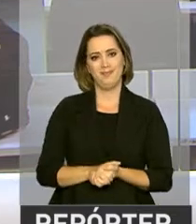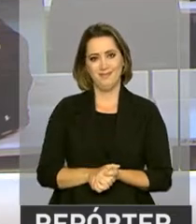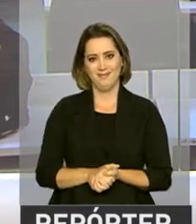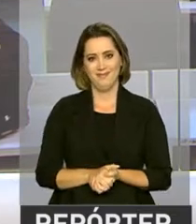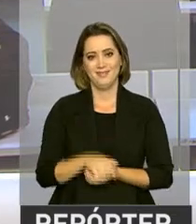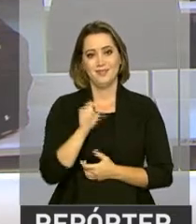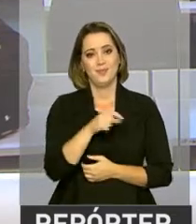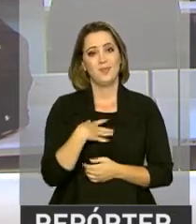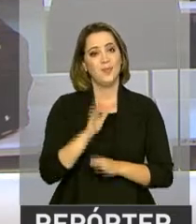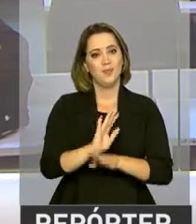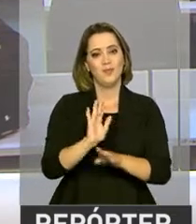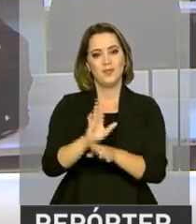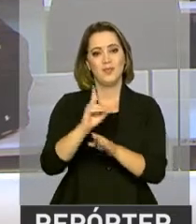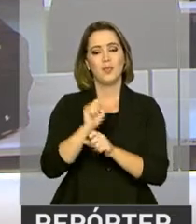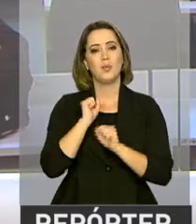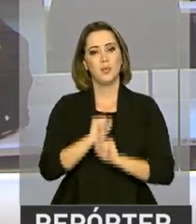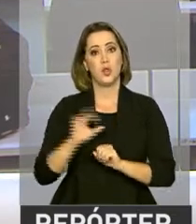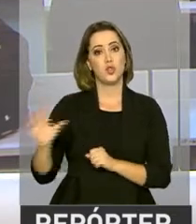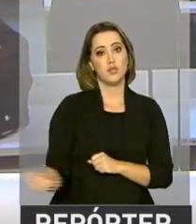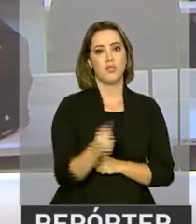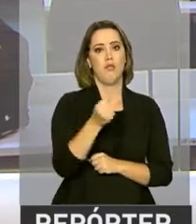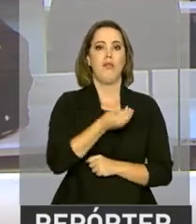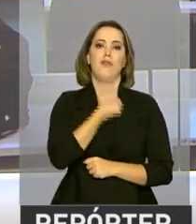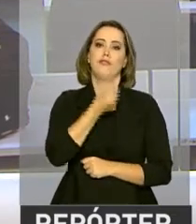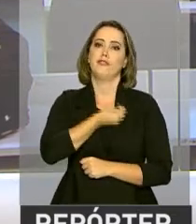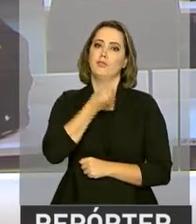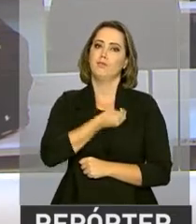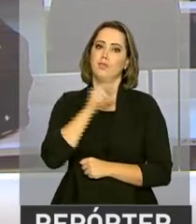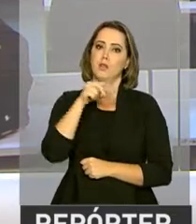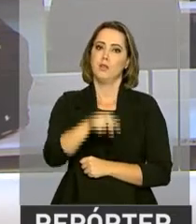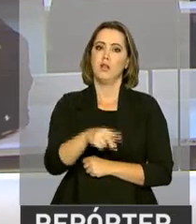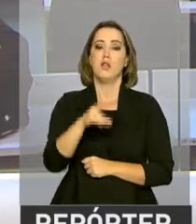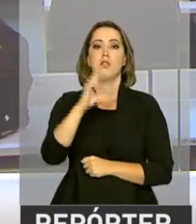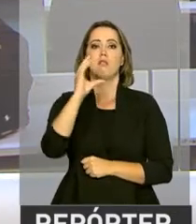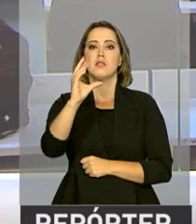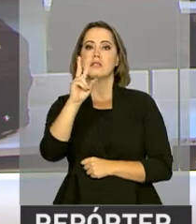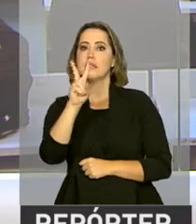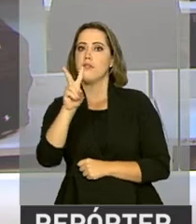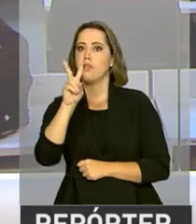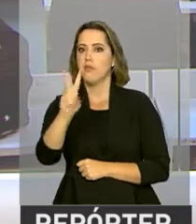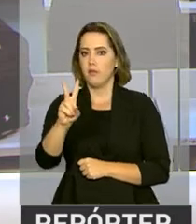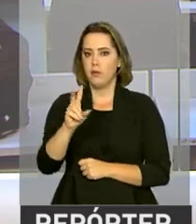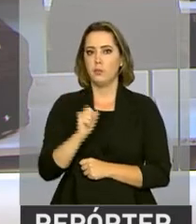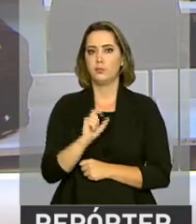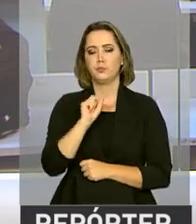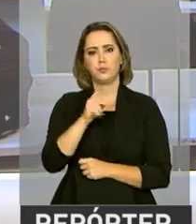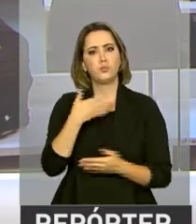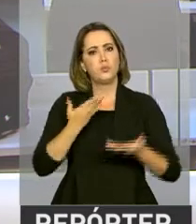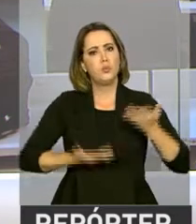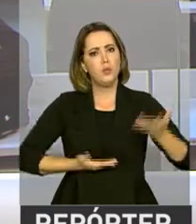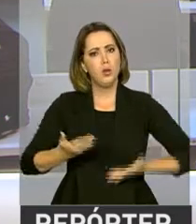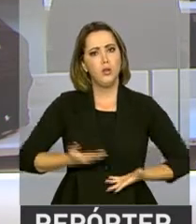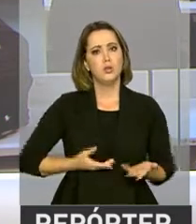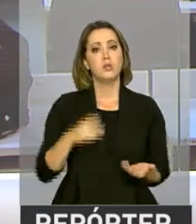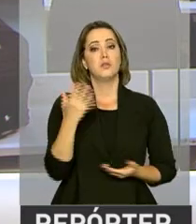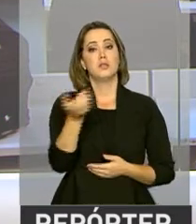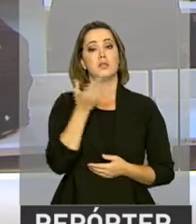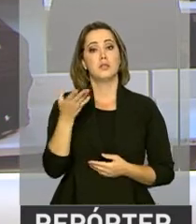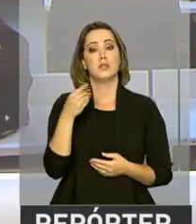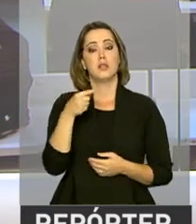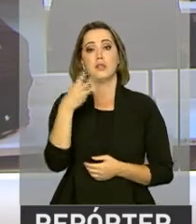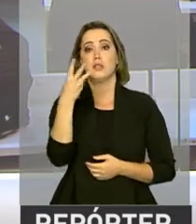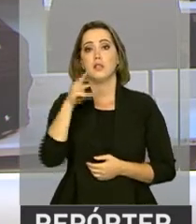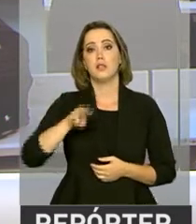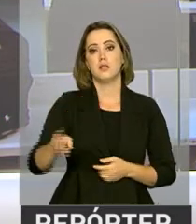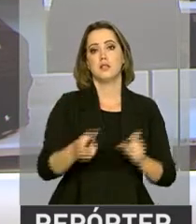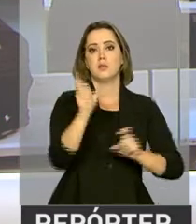salvar vidas essa é a função do centro de valorização da vida cvv o serviço quer passar a atender até 3